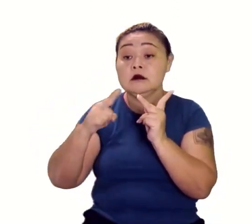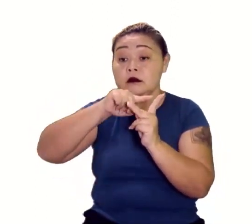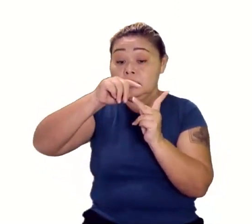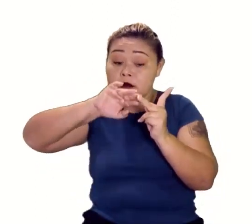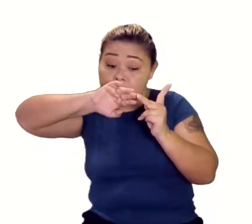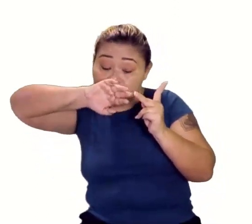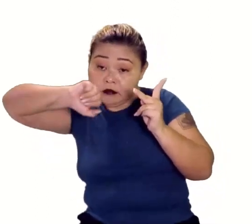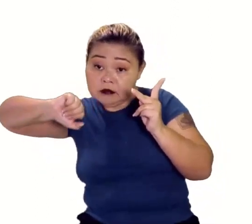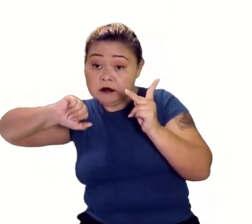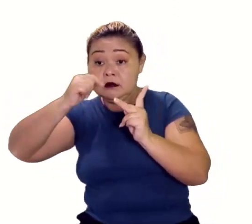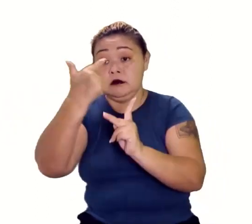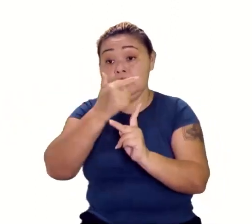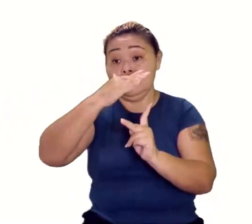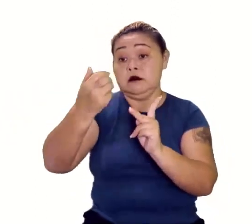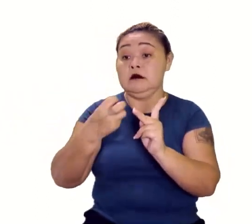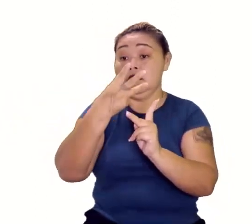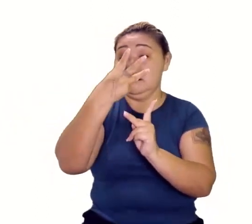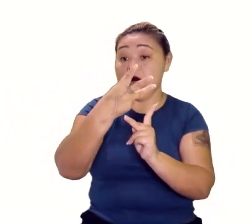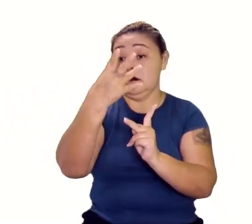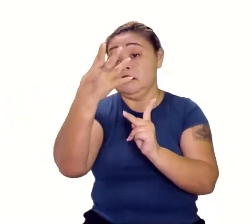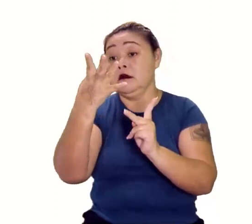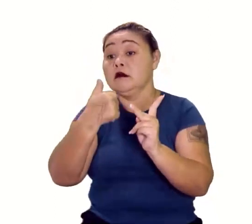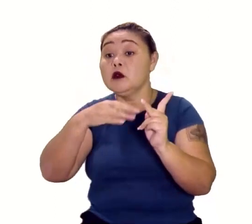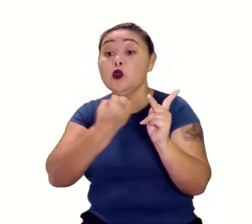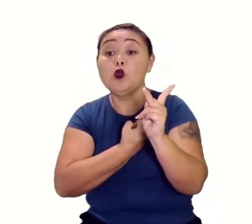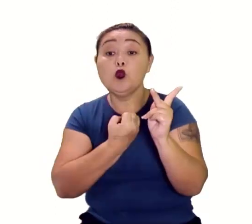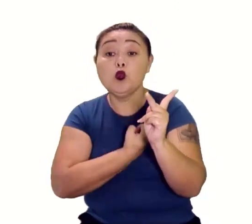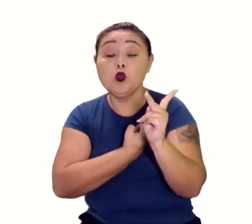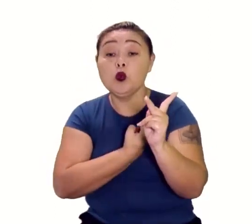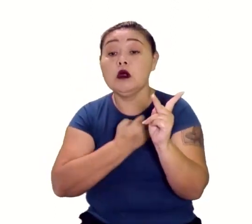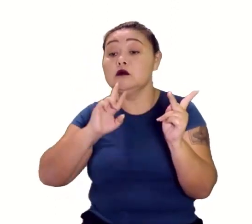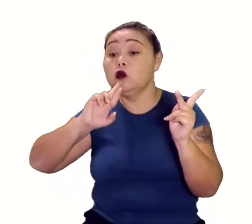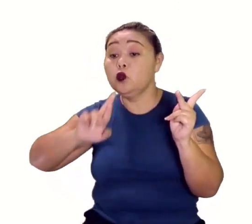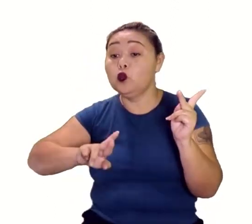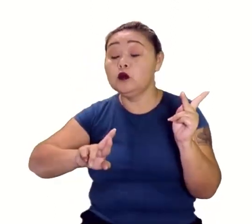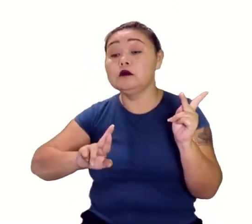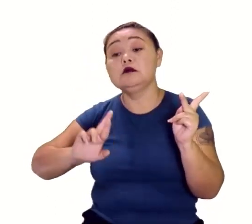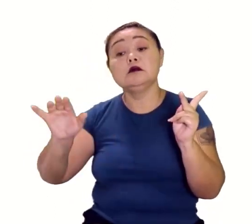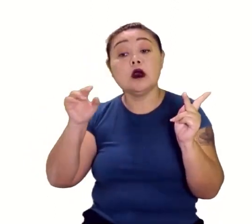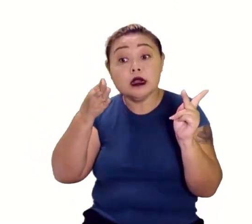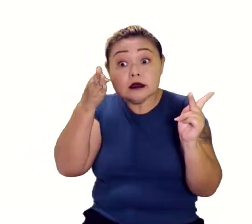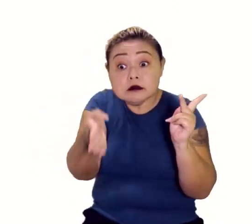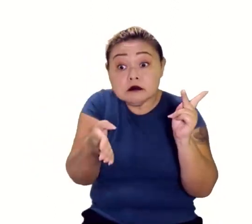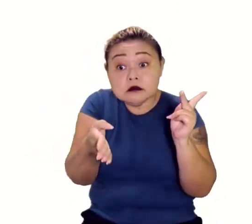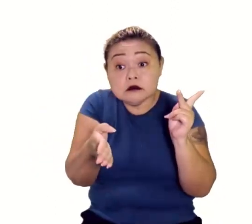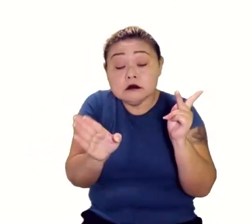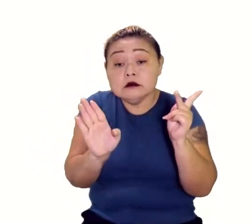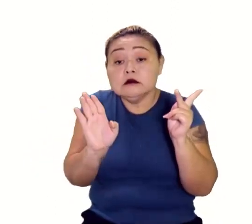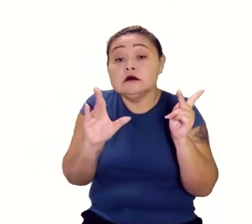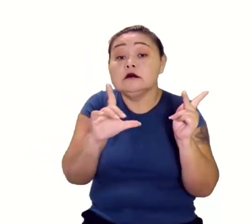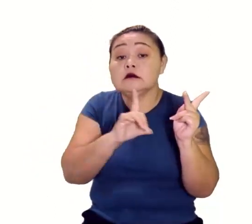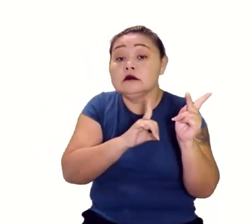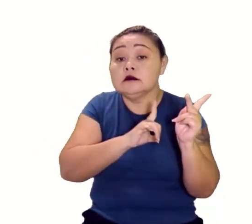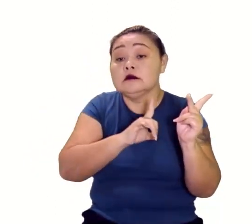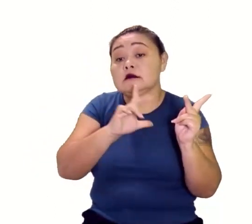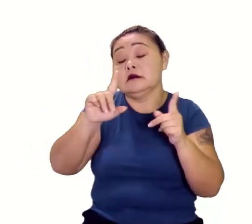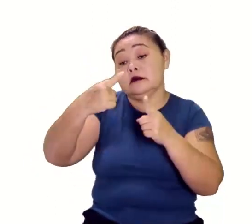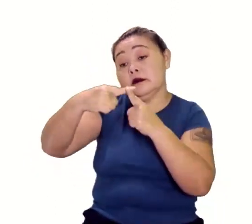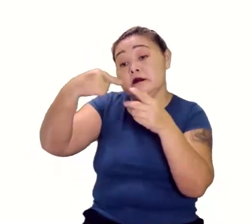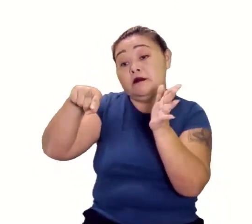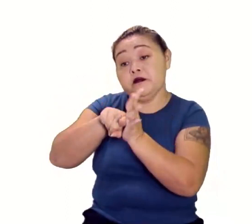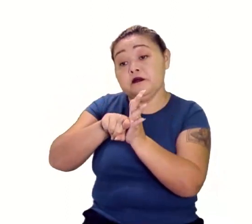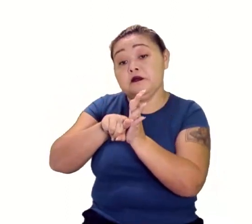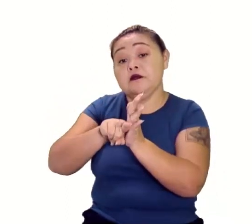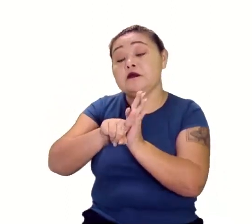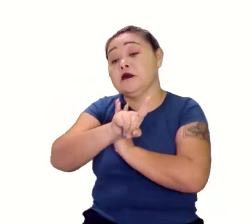raiz quadrada ou a raiz cúbica ou a raiz quadrada do número. E eu tenho uma resposta pontual. Eu só tenho mais ou menos